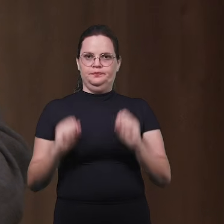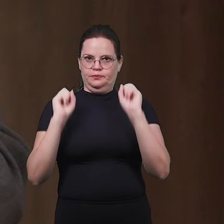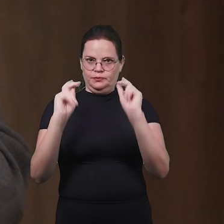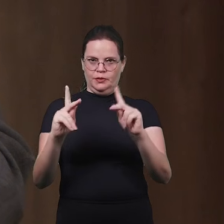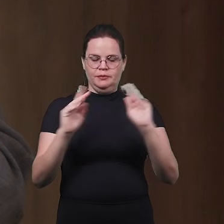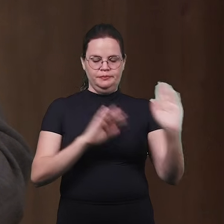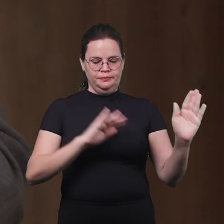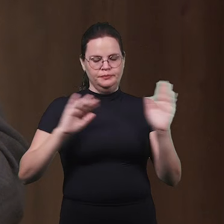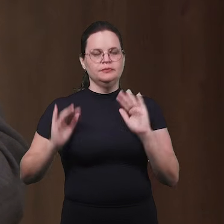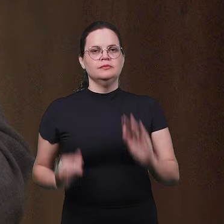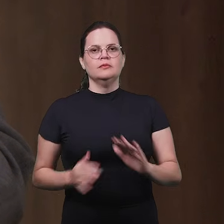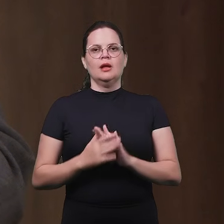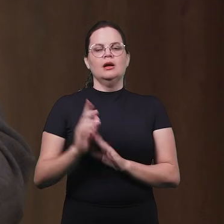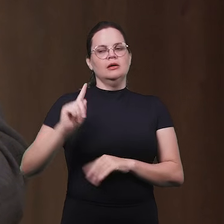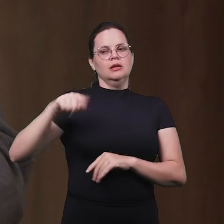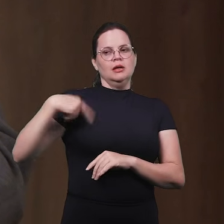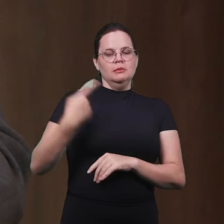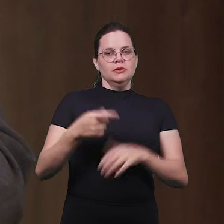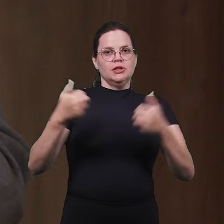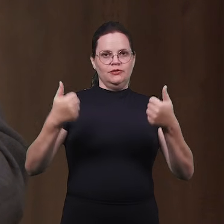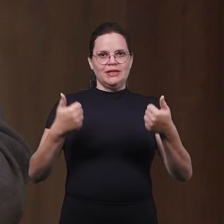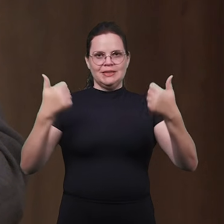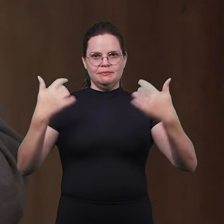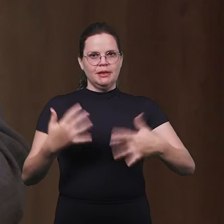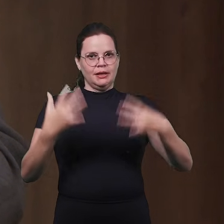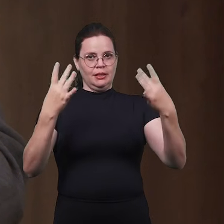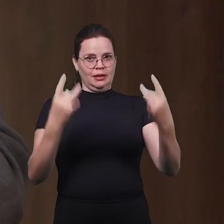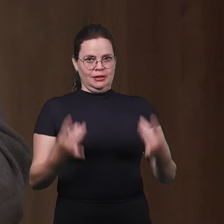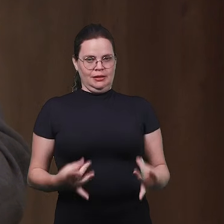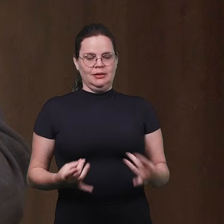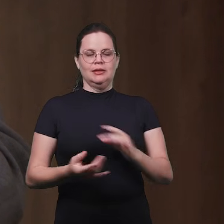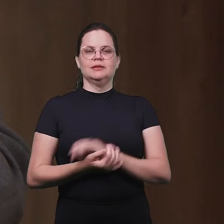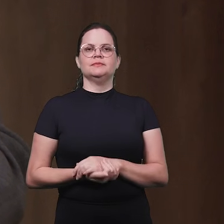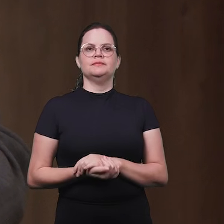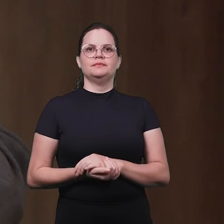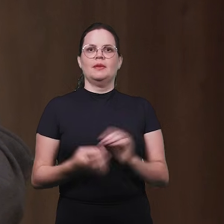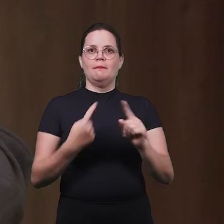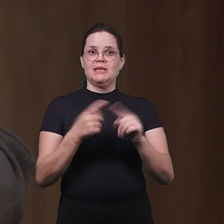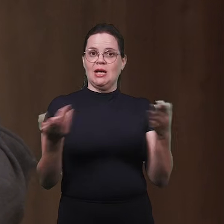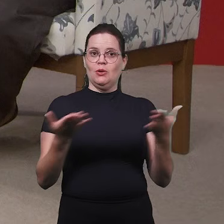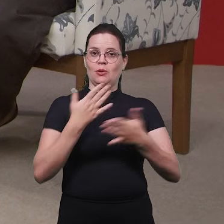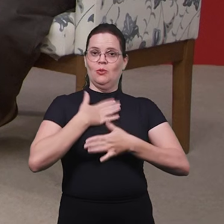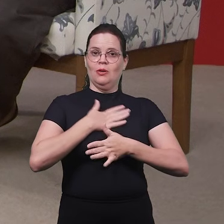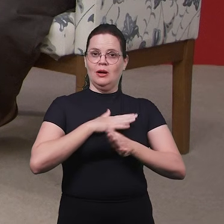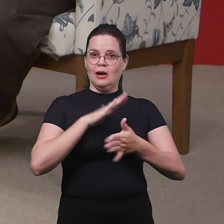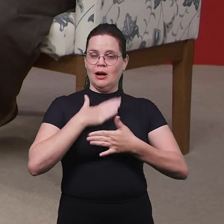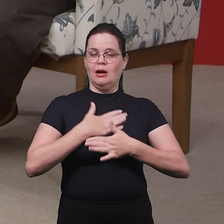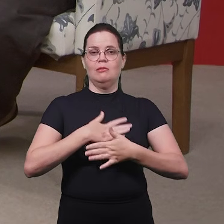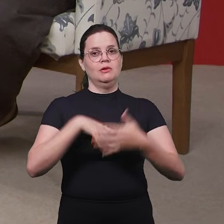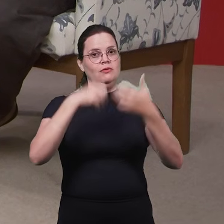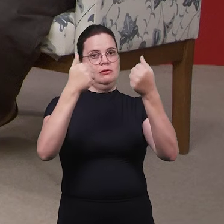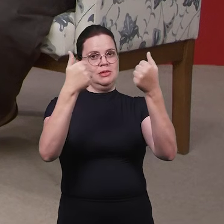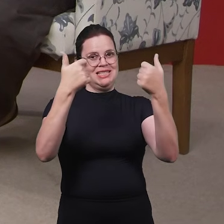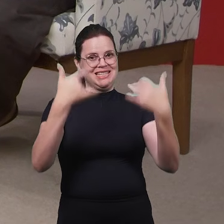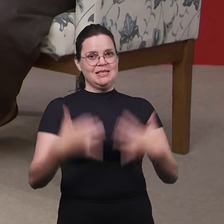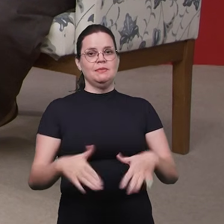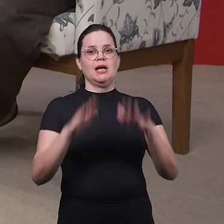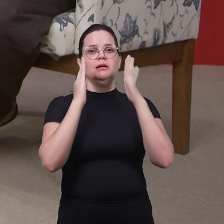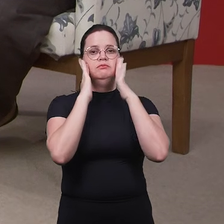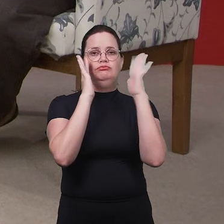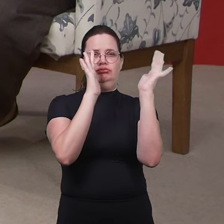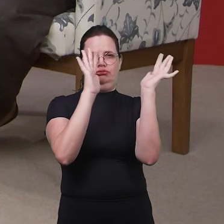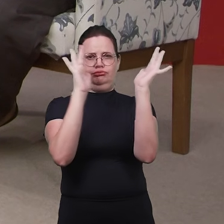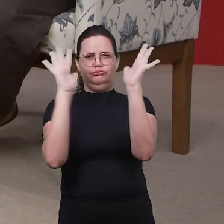agora, começando a entrar na visão de Daniel, devagar, né, pastor Gerson? Certo.